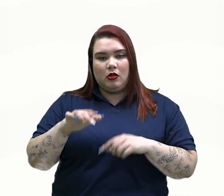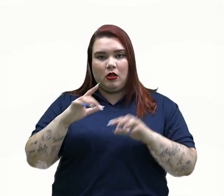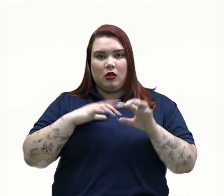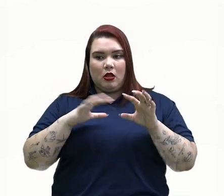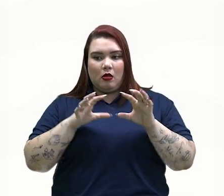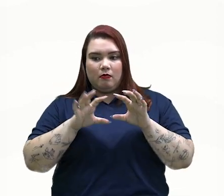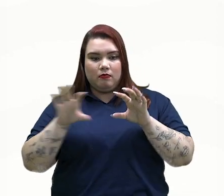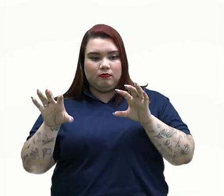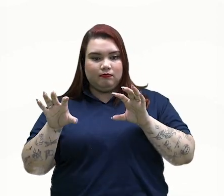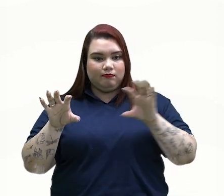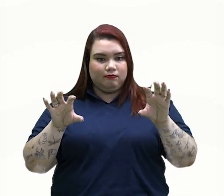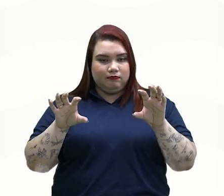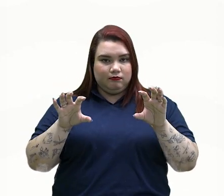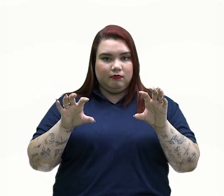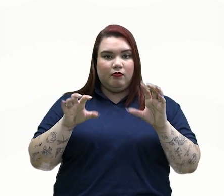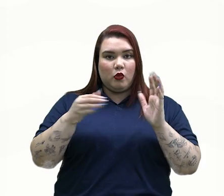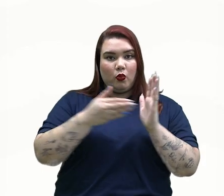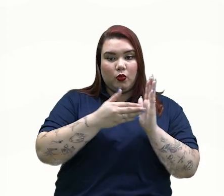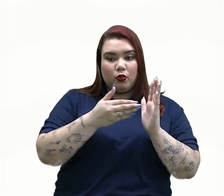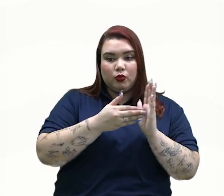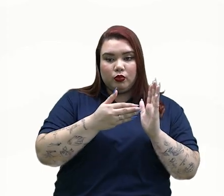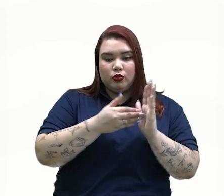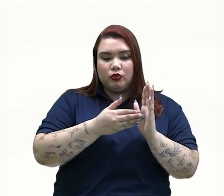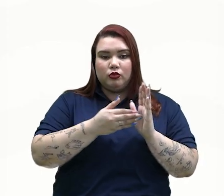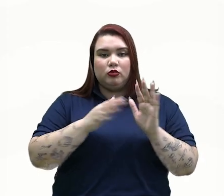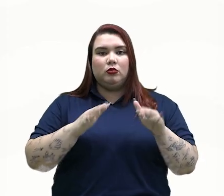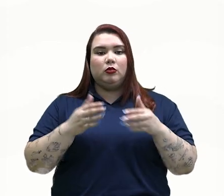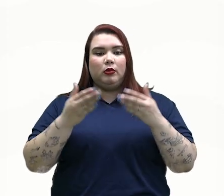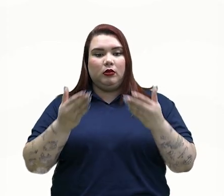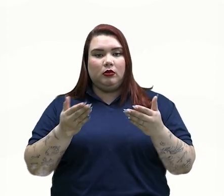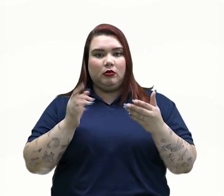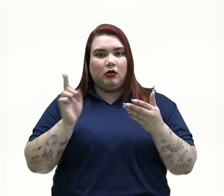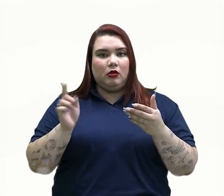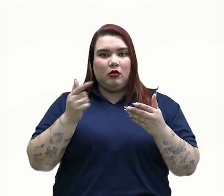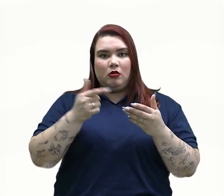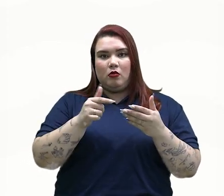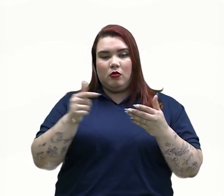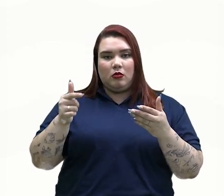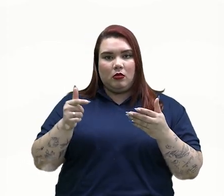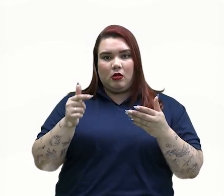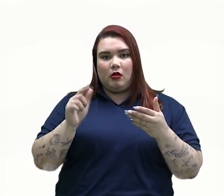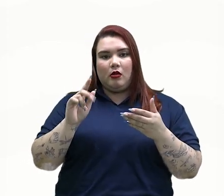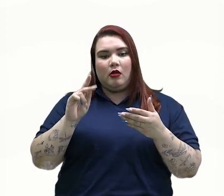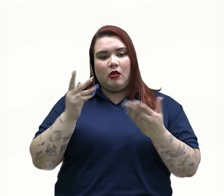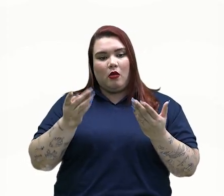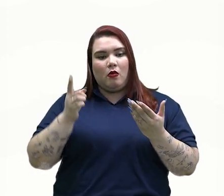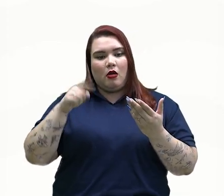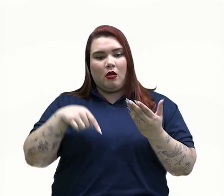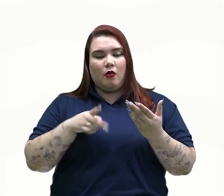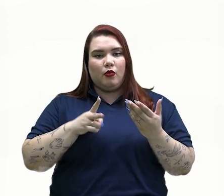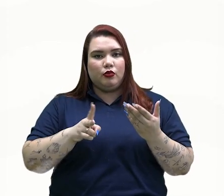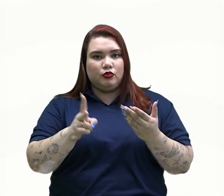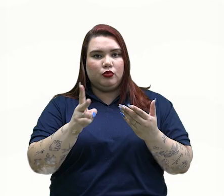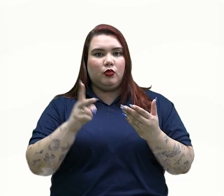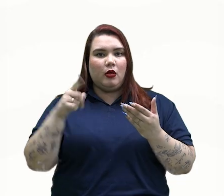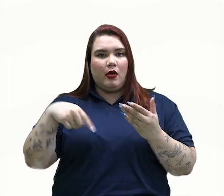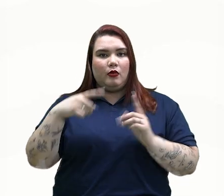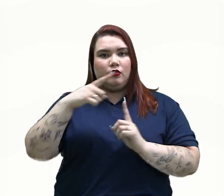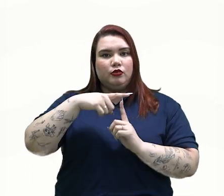nas extremidades, né, na ponta da cadeia, então aqui não tem um heteroátomo, continua sendo homogênea.